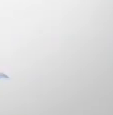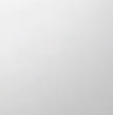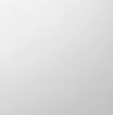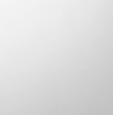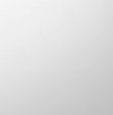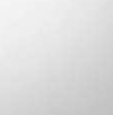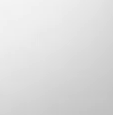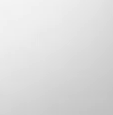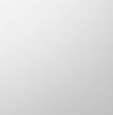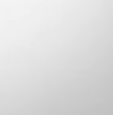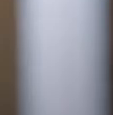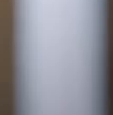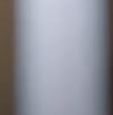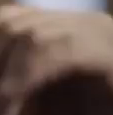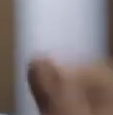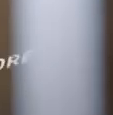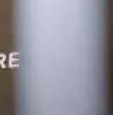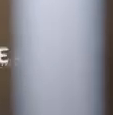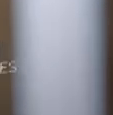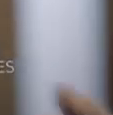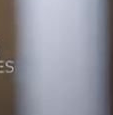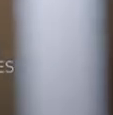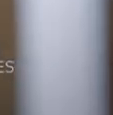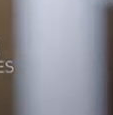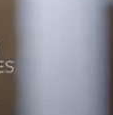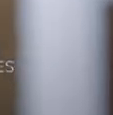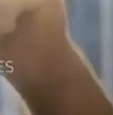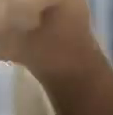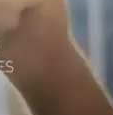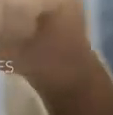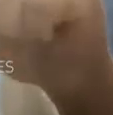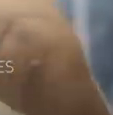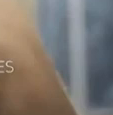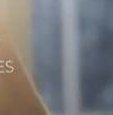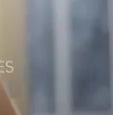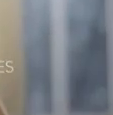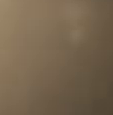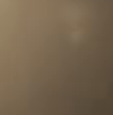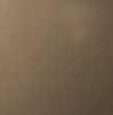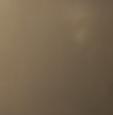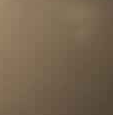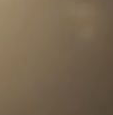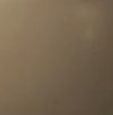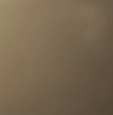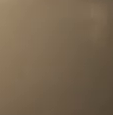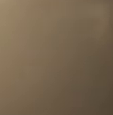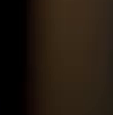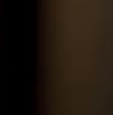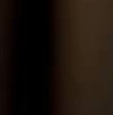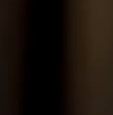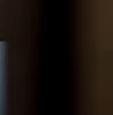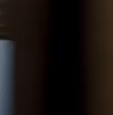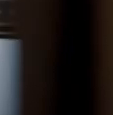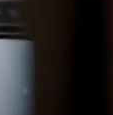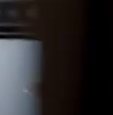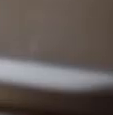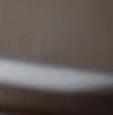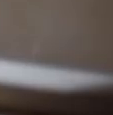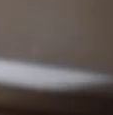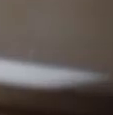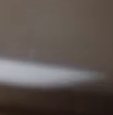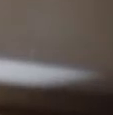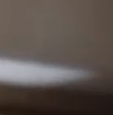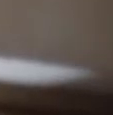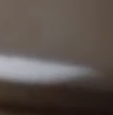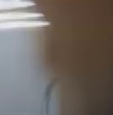Cada gota conta. Economizar água é muito simples. Enquanto eu escovo os dentes, eu desligo a torneira. Enquanto eu faço a barba, eu